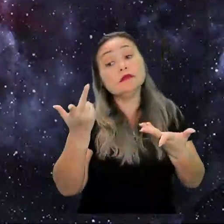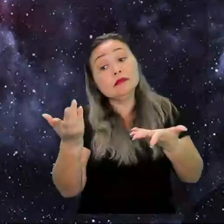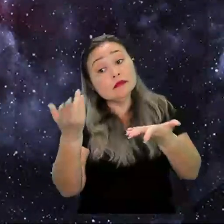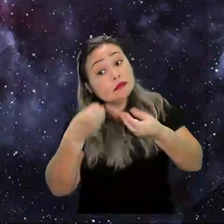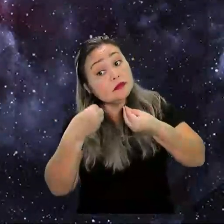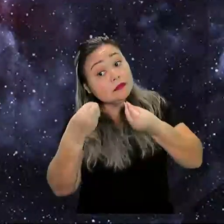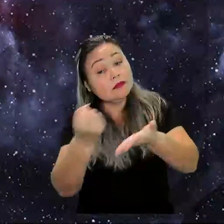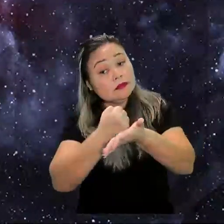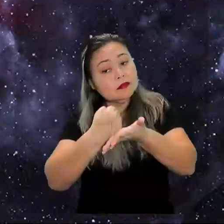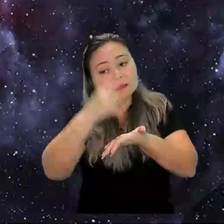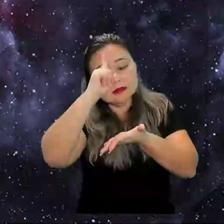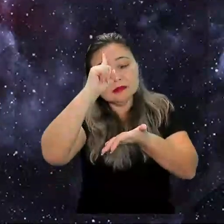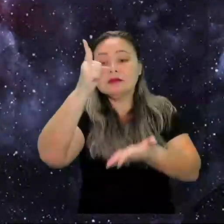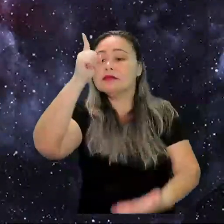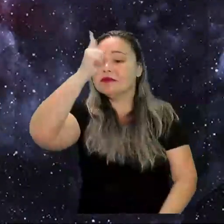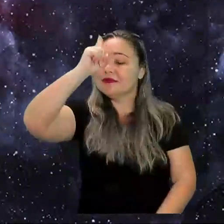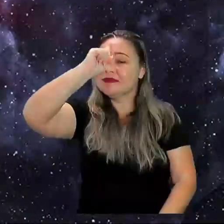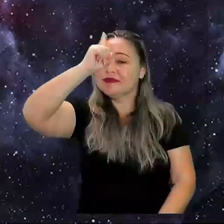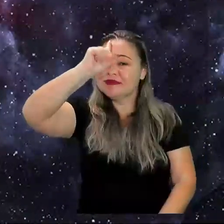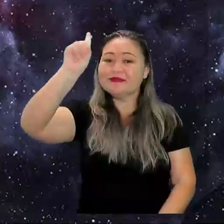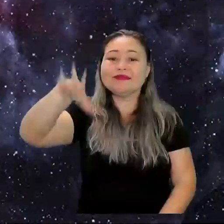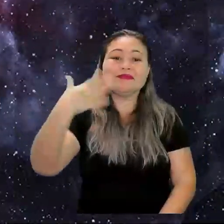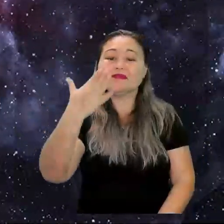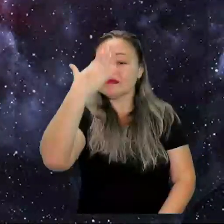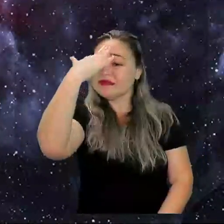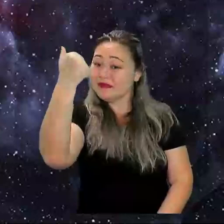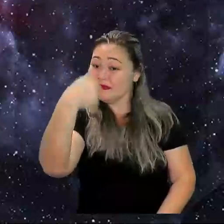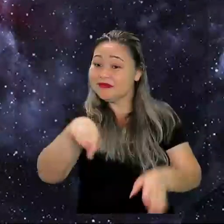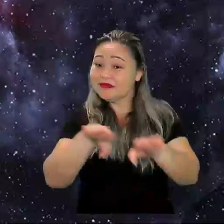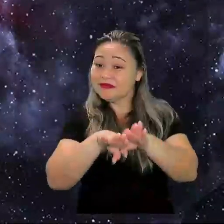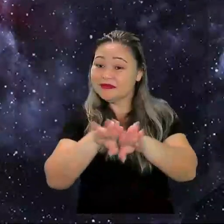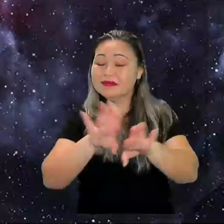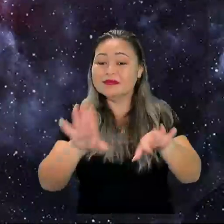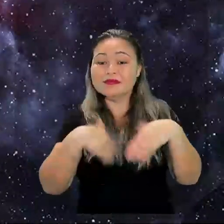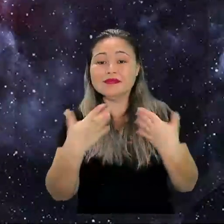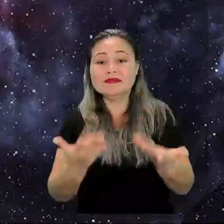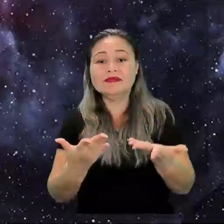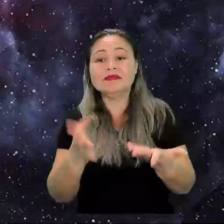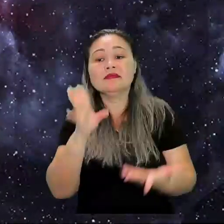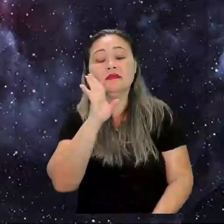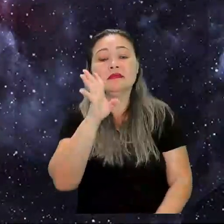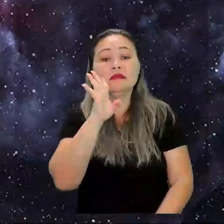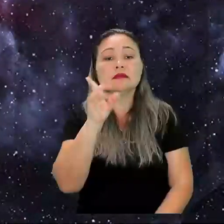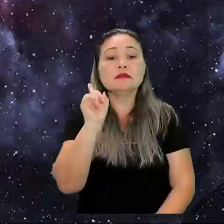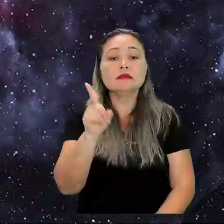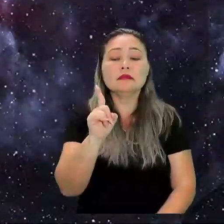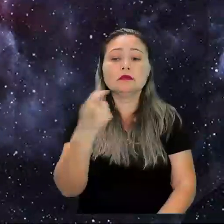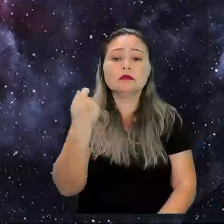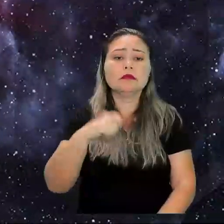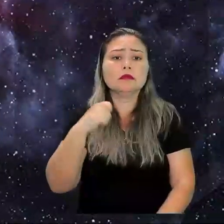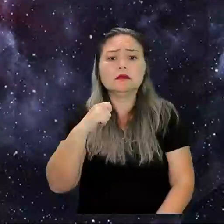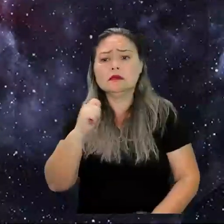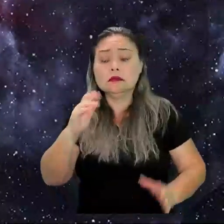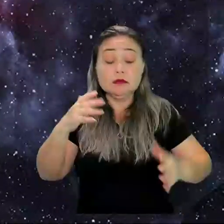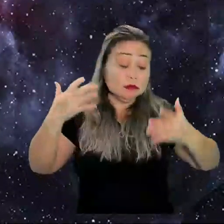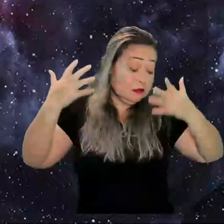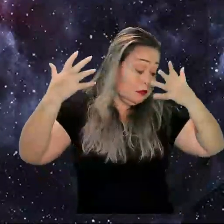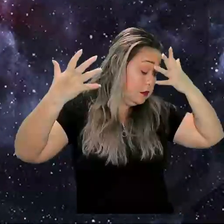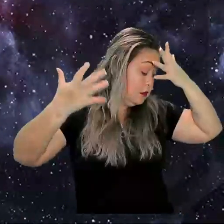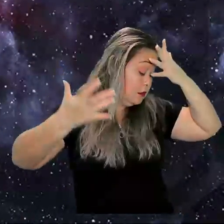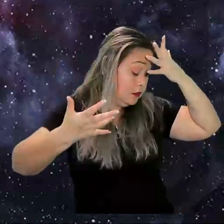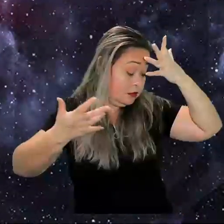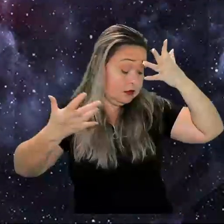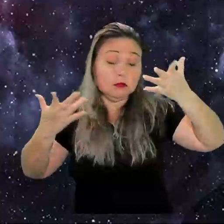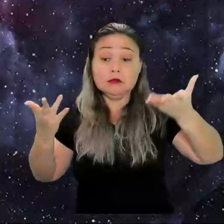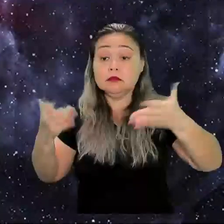remédio. Vê isso todo dia. E aí você vai saber também, né? Mas não, o legal é você, assim, não precisa ficar desesperado com aquele